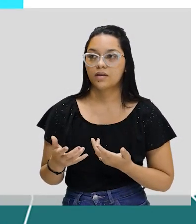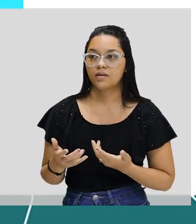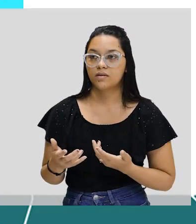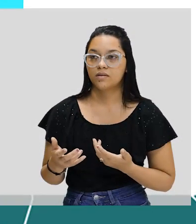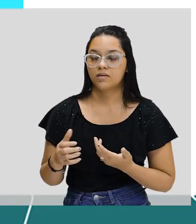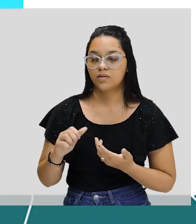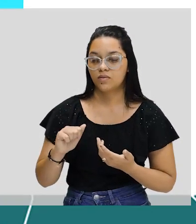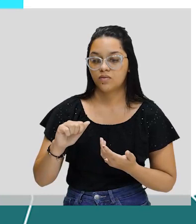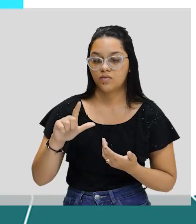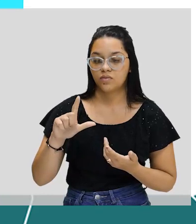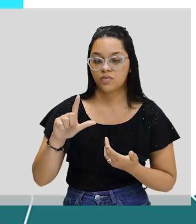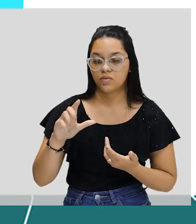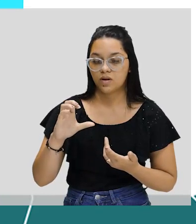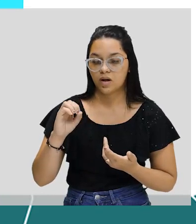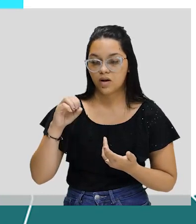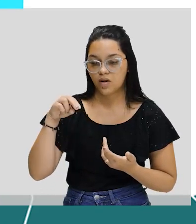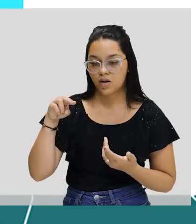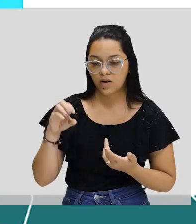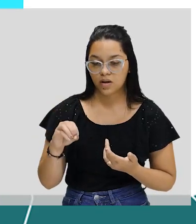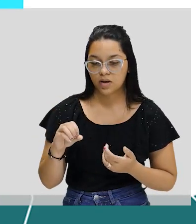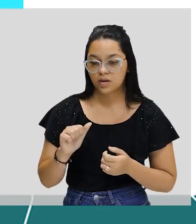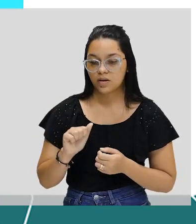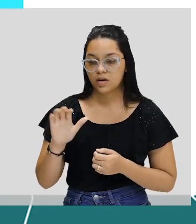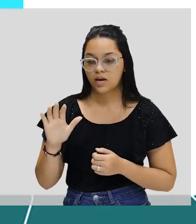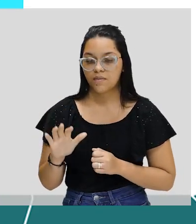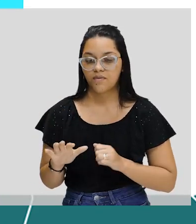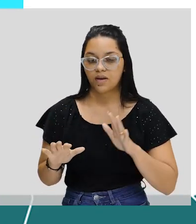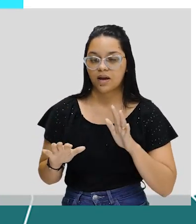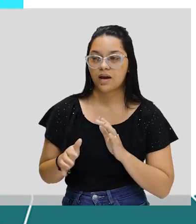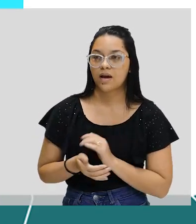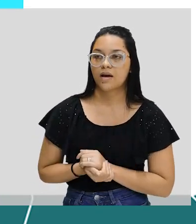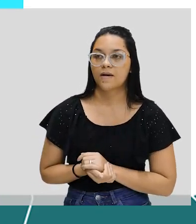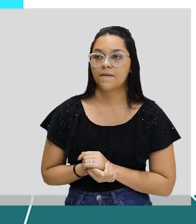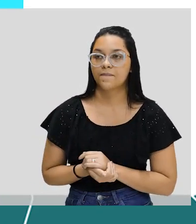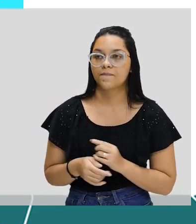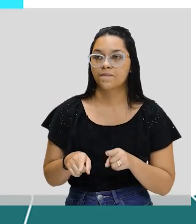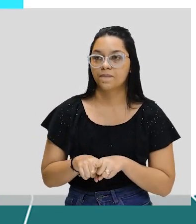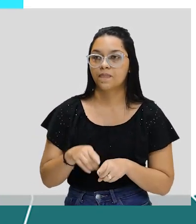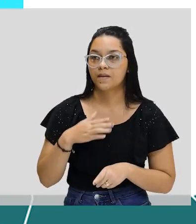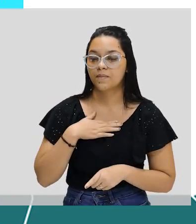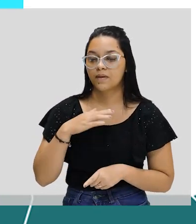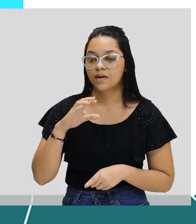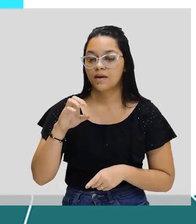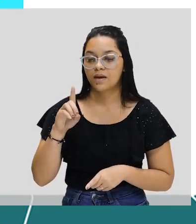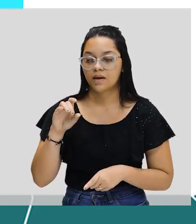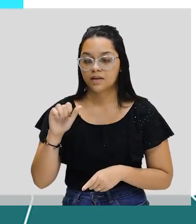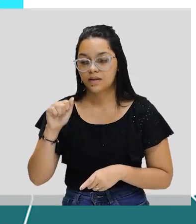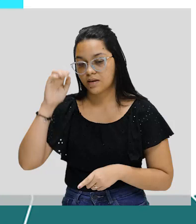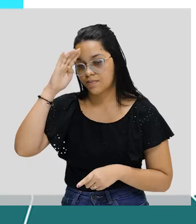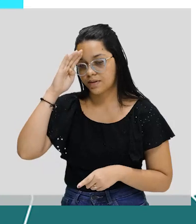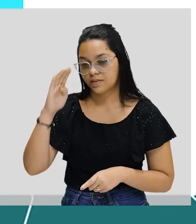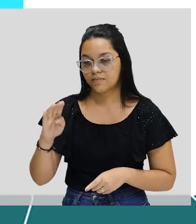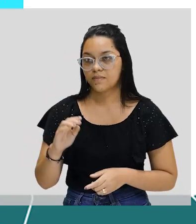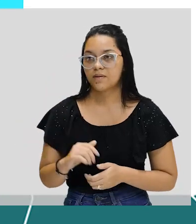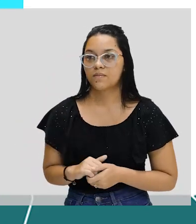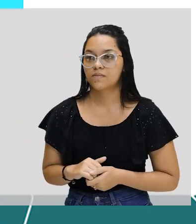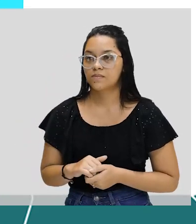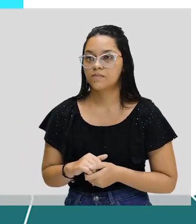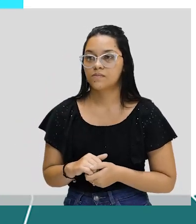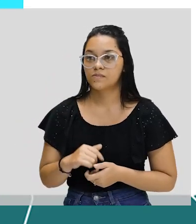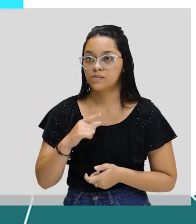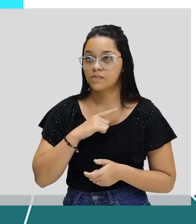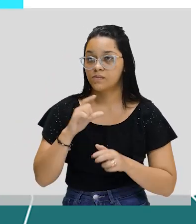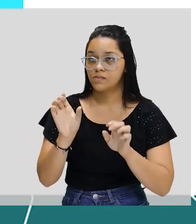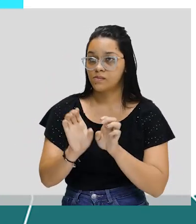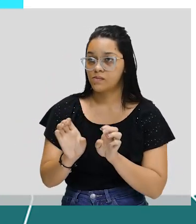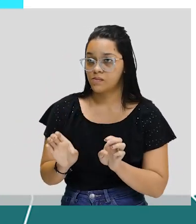um alcano ramificado, beleza? A minha cadeia principal, olha só, aqui é uma estrutura um